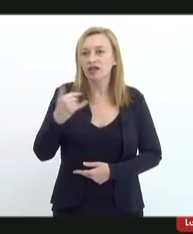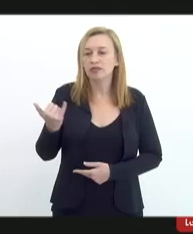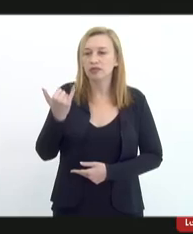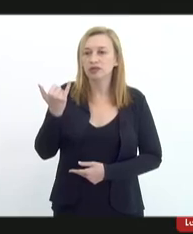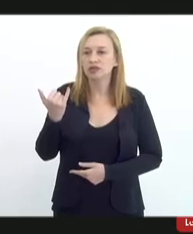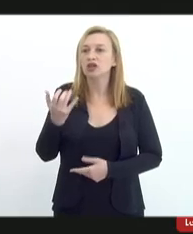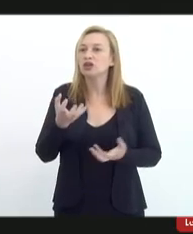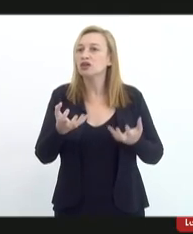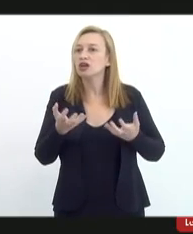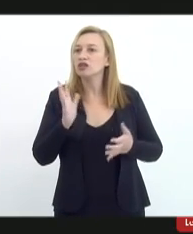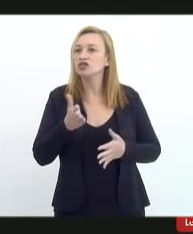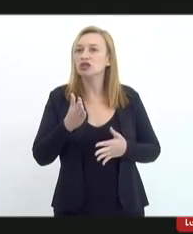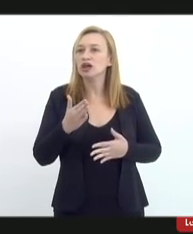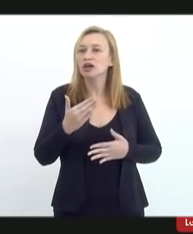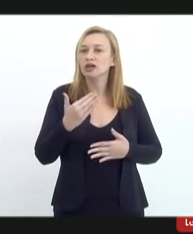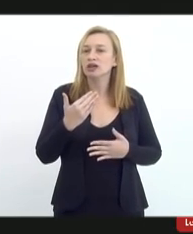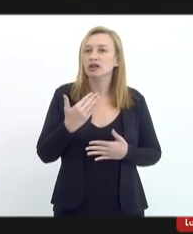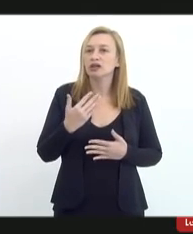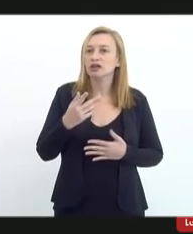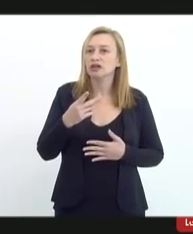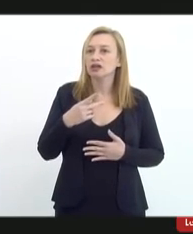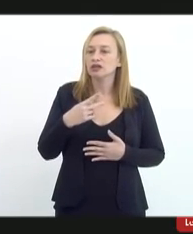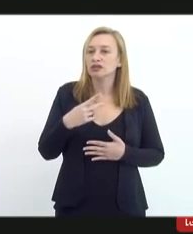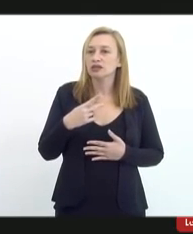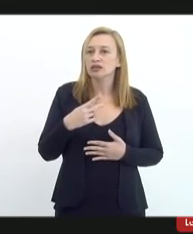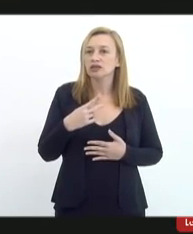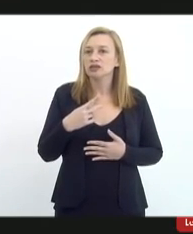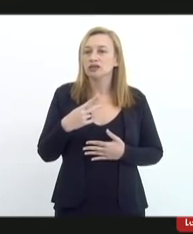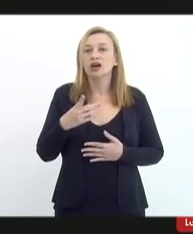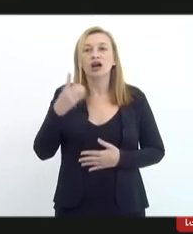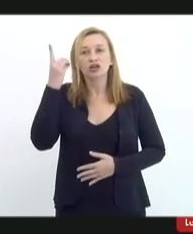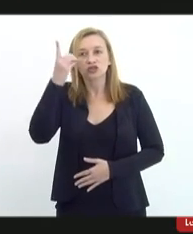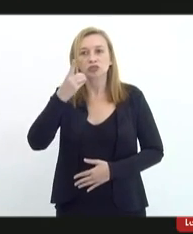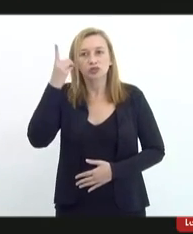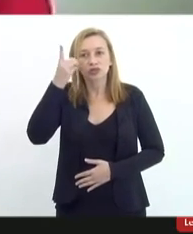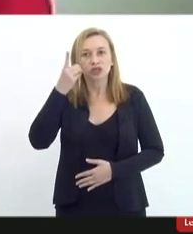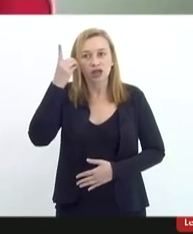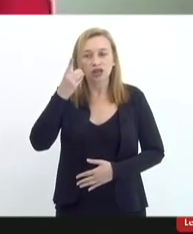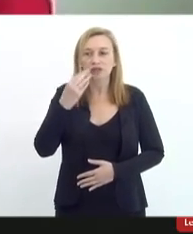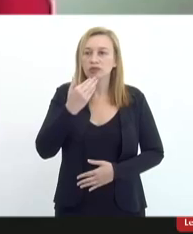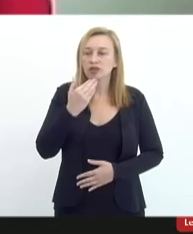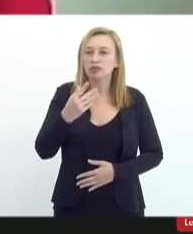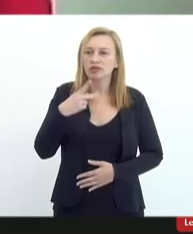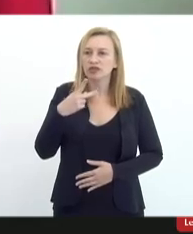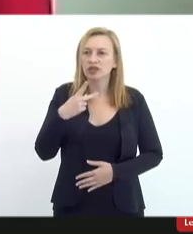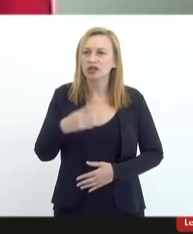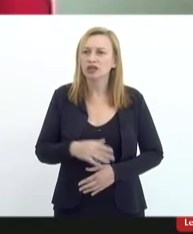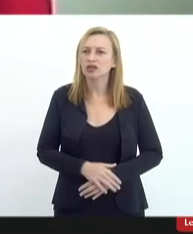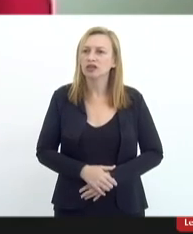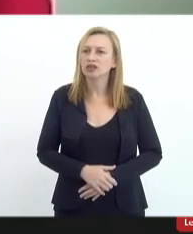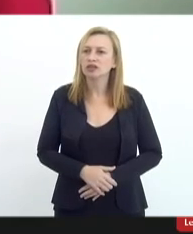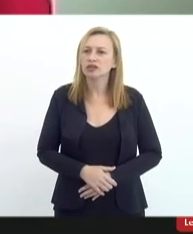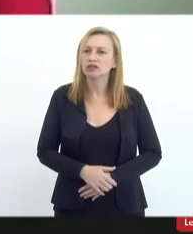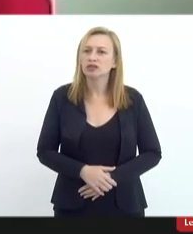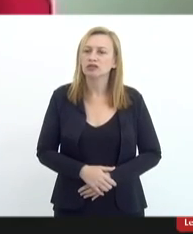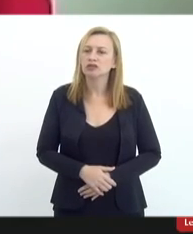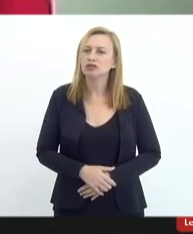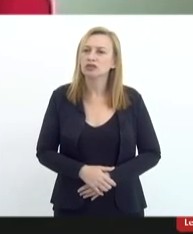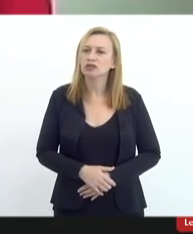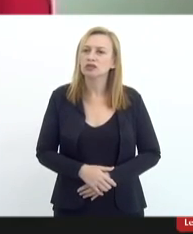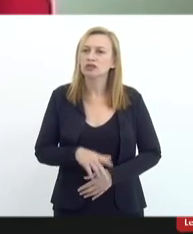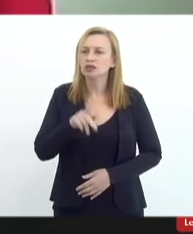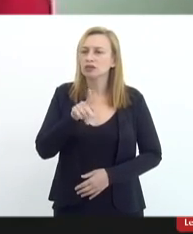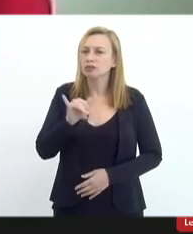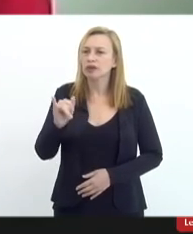Eu quero já encaminhar para as manifestações dos seus deputados, e quero começar falando do nosso querido